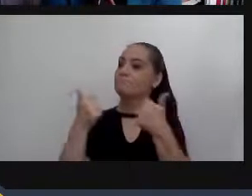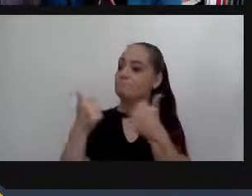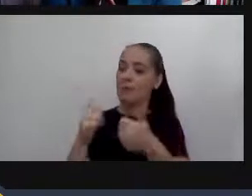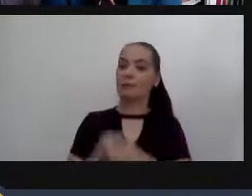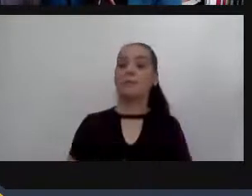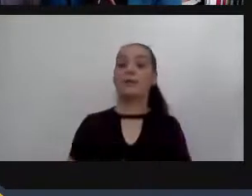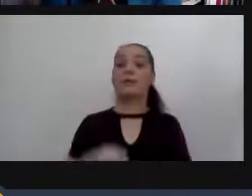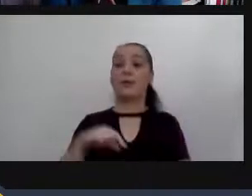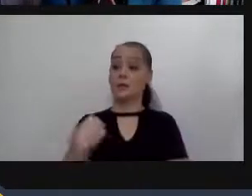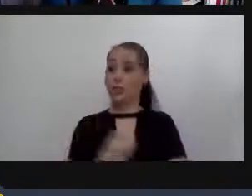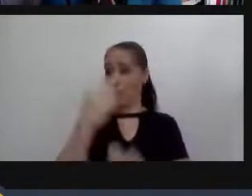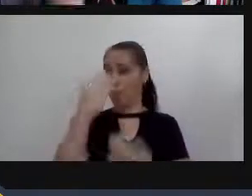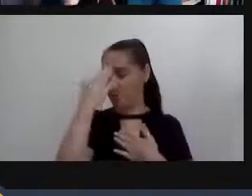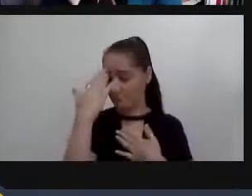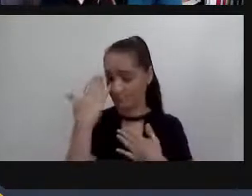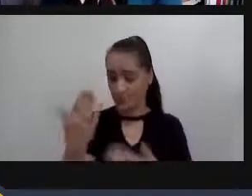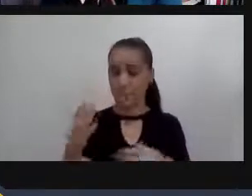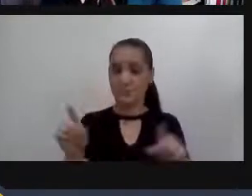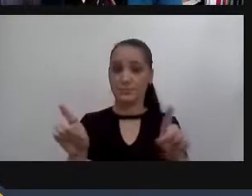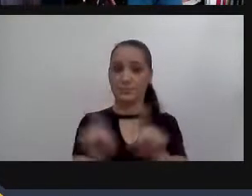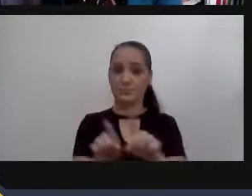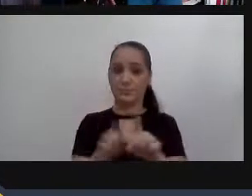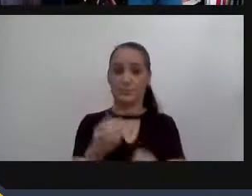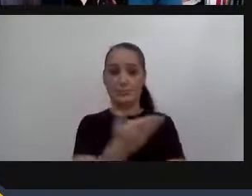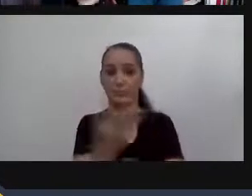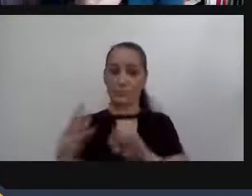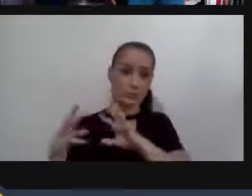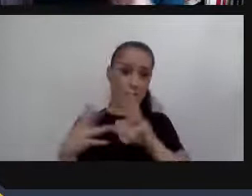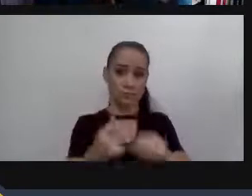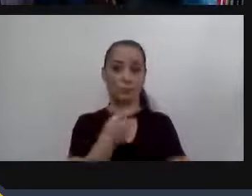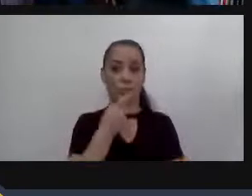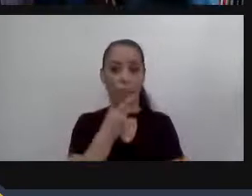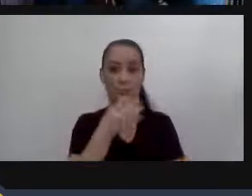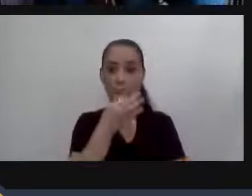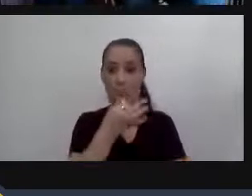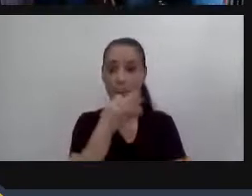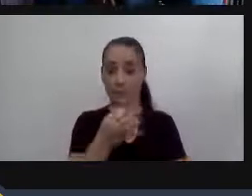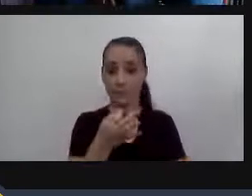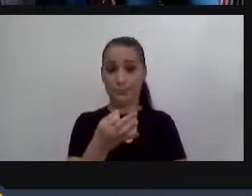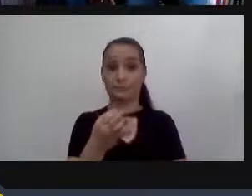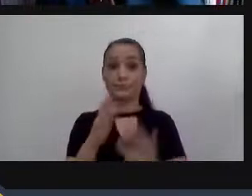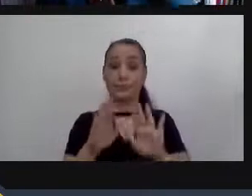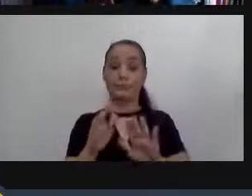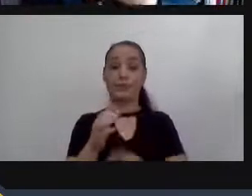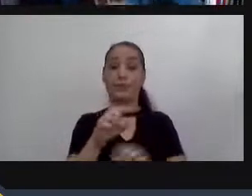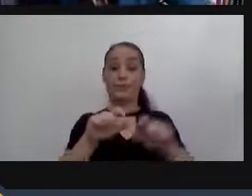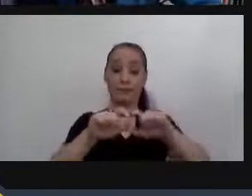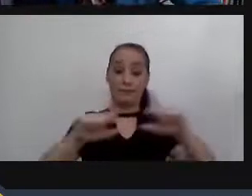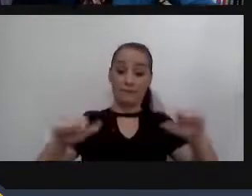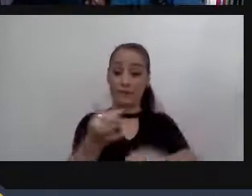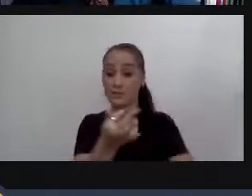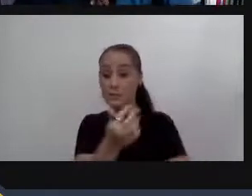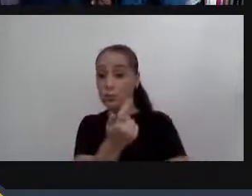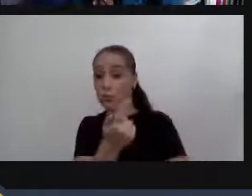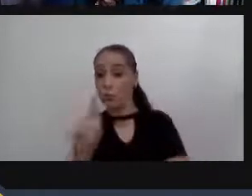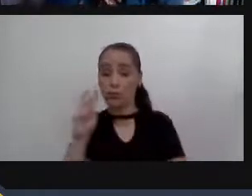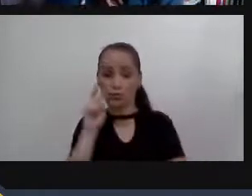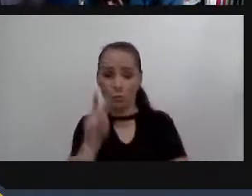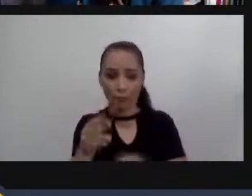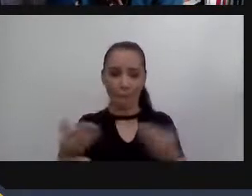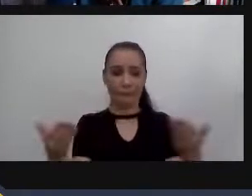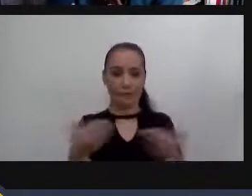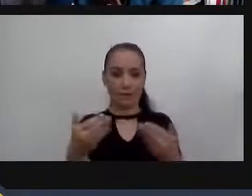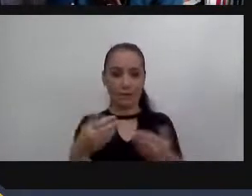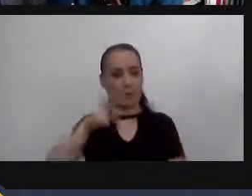que agradecemos pela fala de todos vocês. Mas se ficar aqui a última frase que eu estou vendo agora, eu gostaria de lê-la